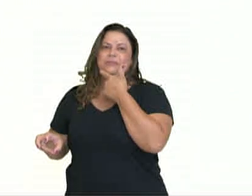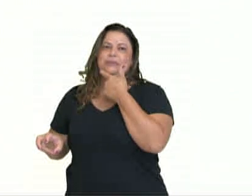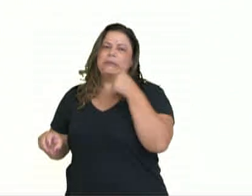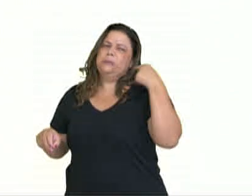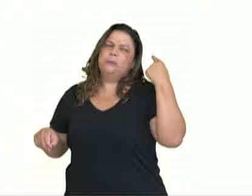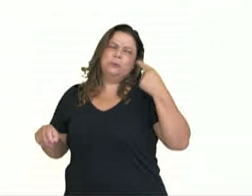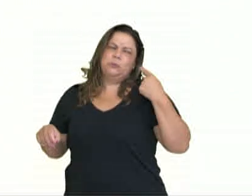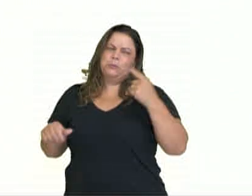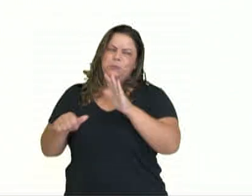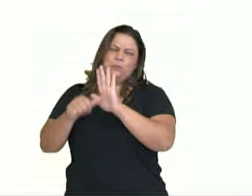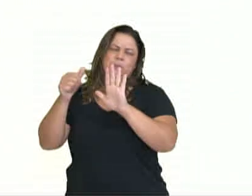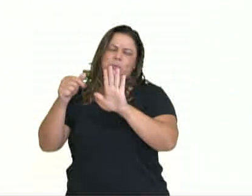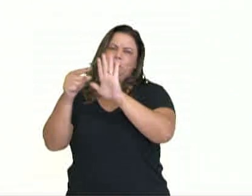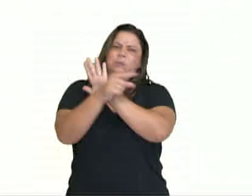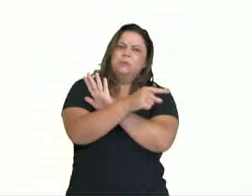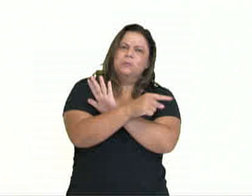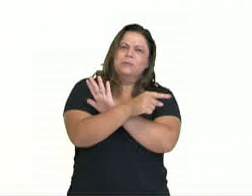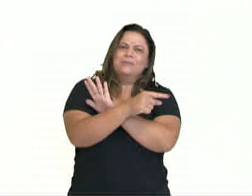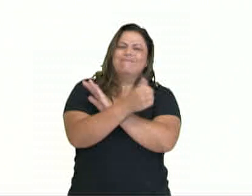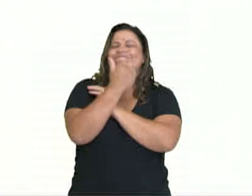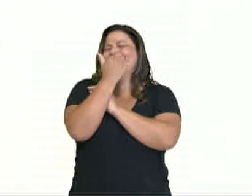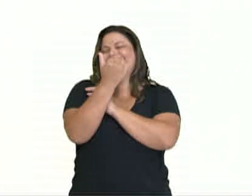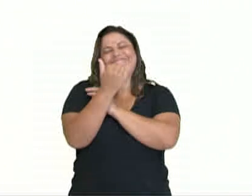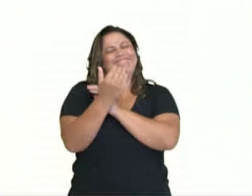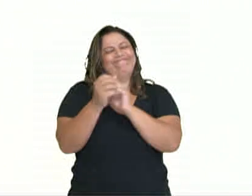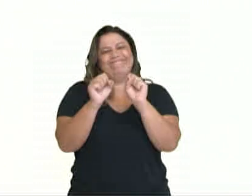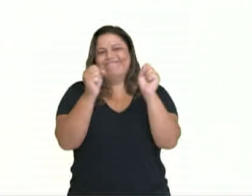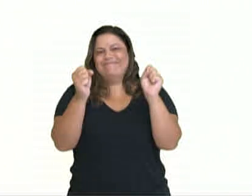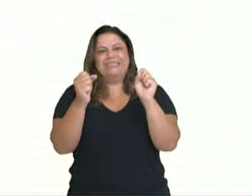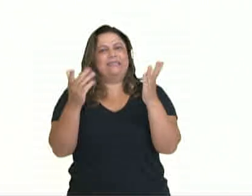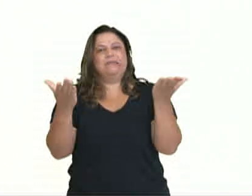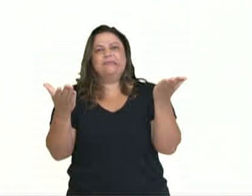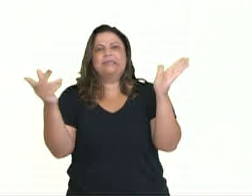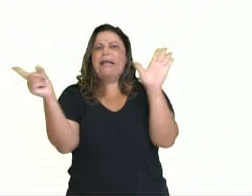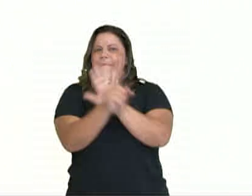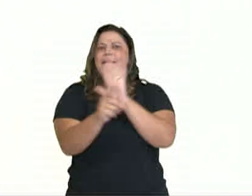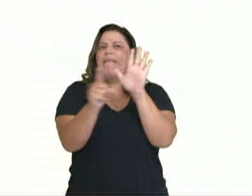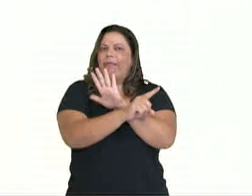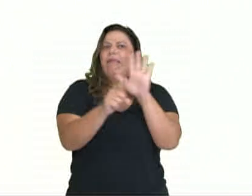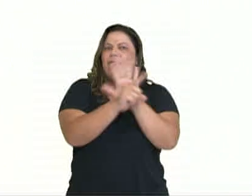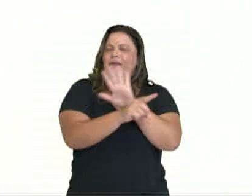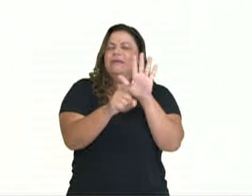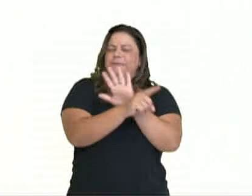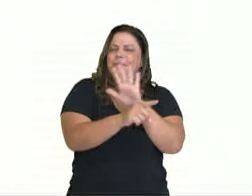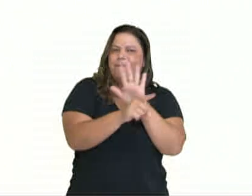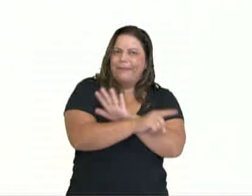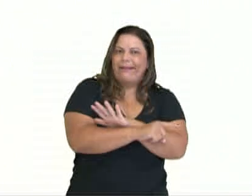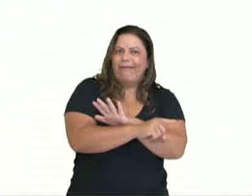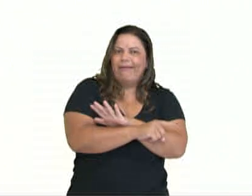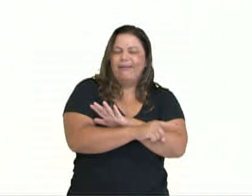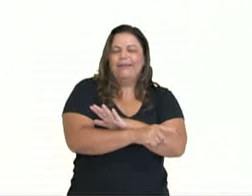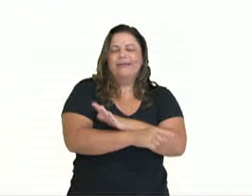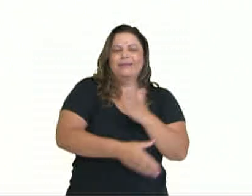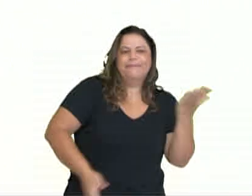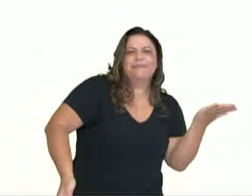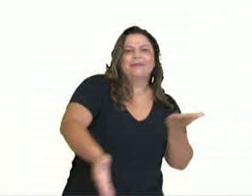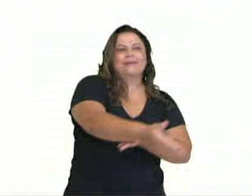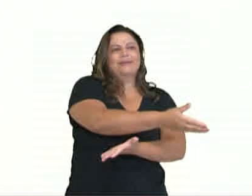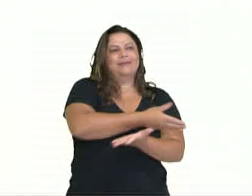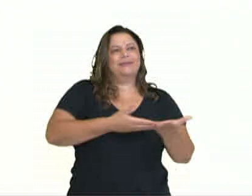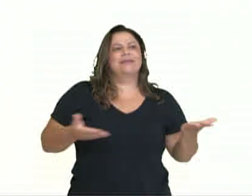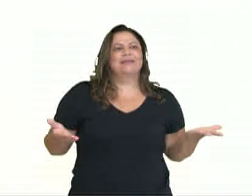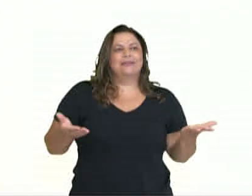primeira pergunta, porque agora não podia mais parar. Ah, aquele sistema de vasos comunicantes.